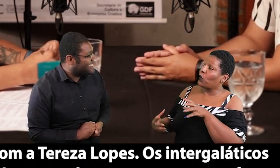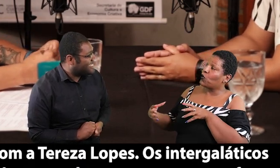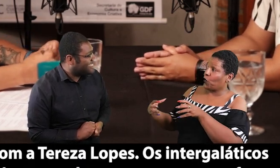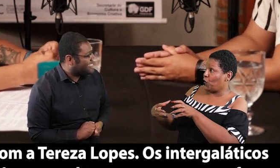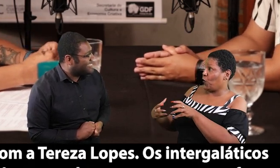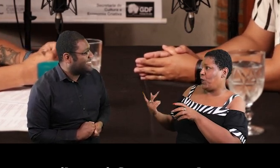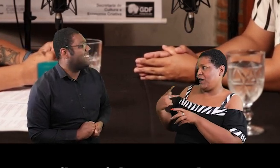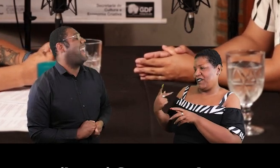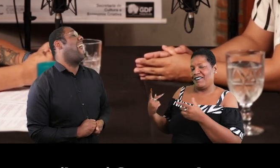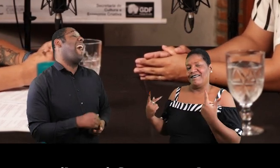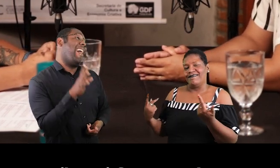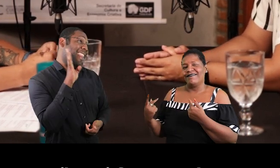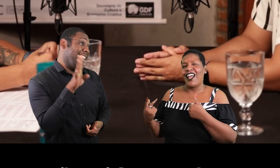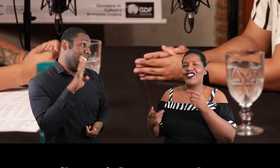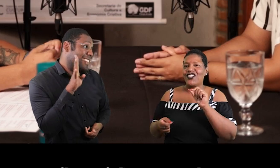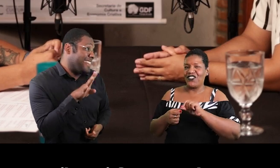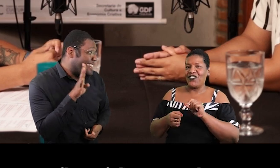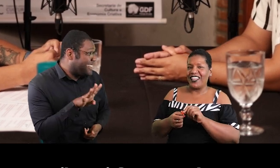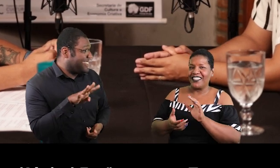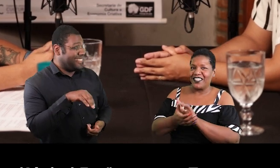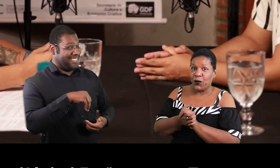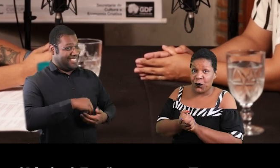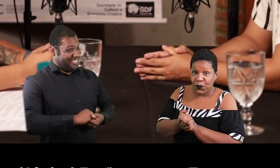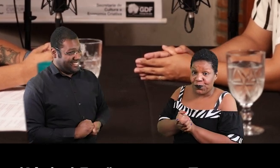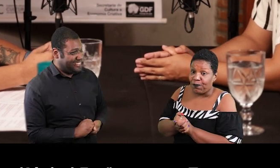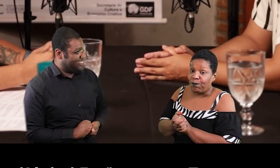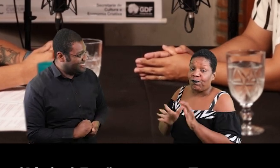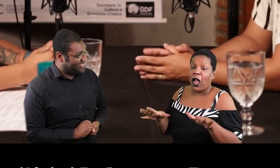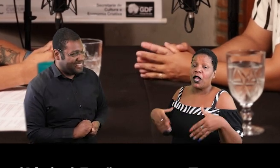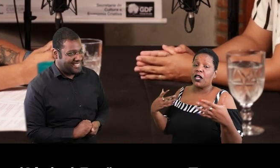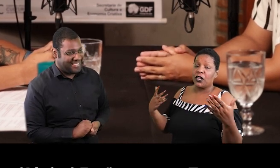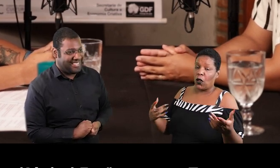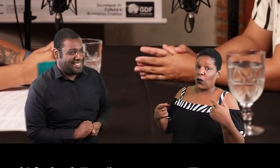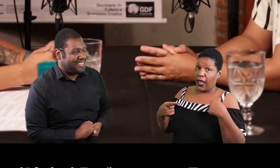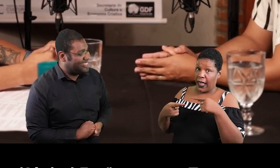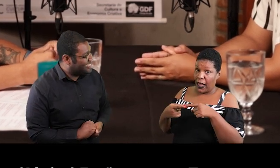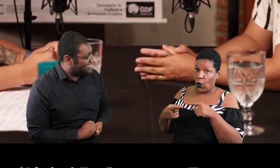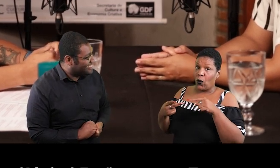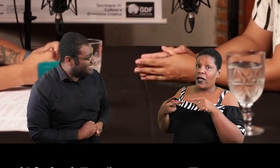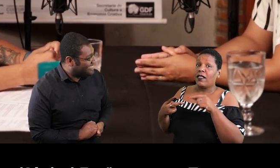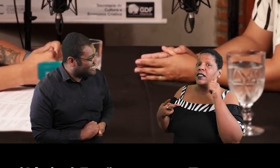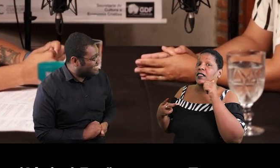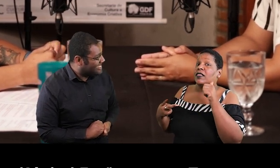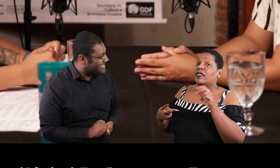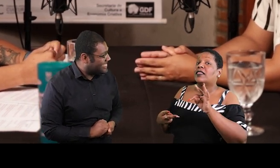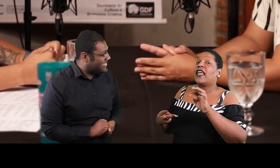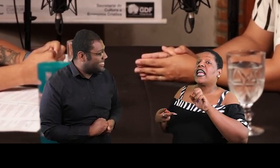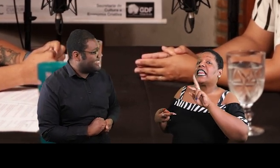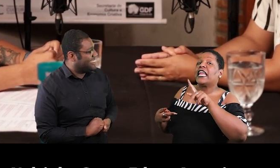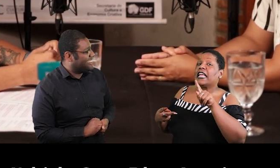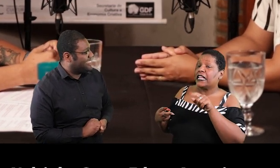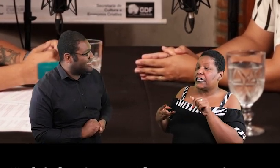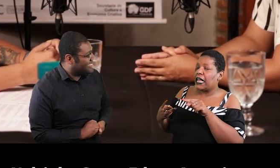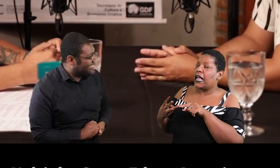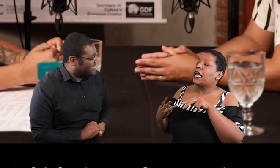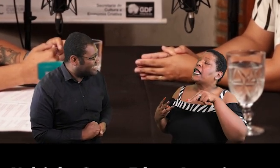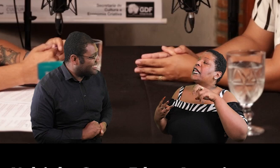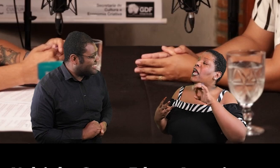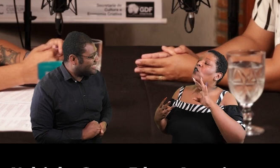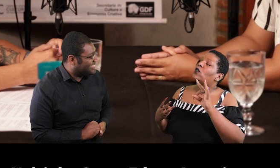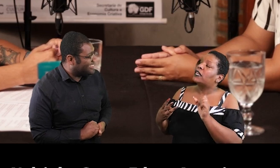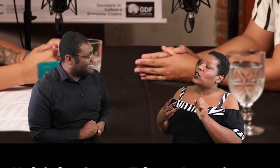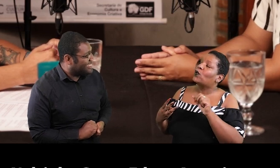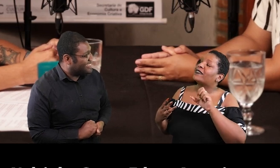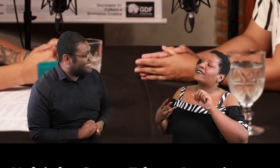do grupo que a gente fez, né? Ai, que massa. Então tava eu, Tereza, Nelsinho Serra,